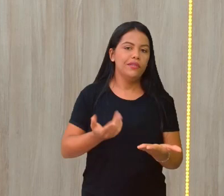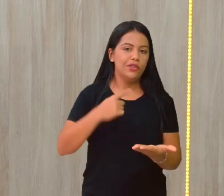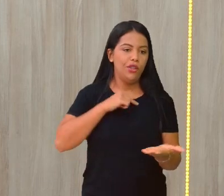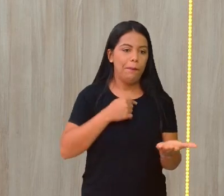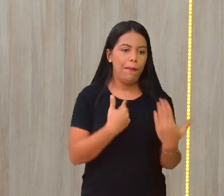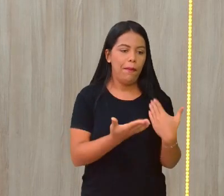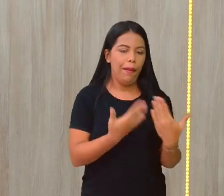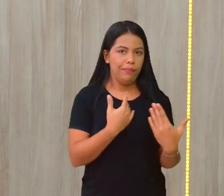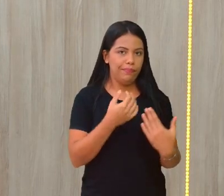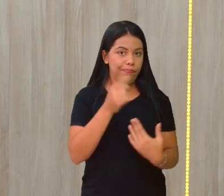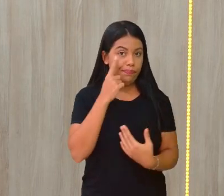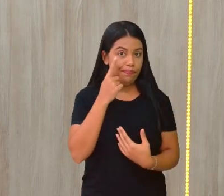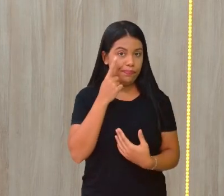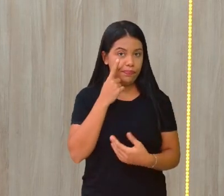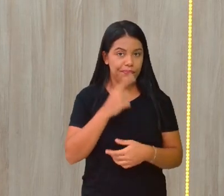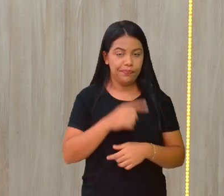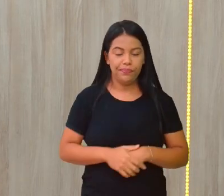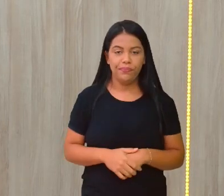uma coisa.